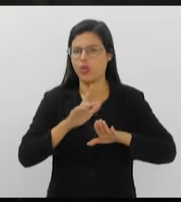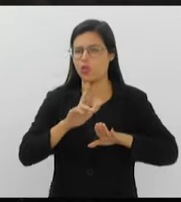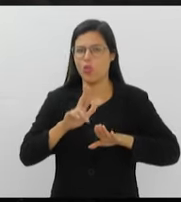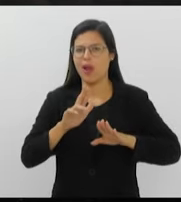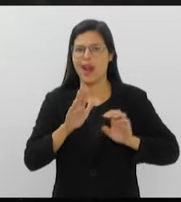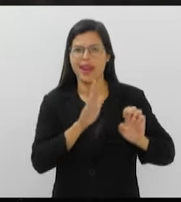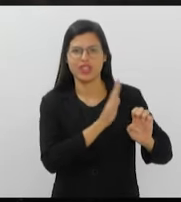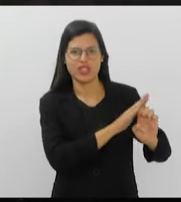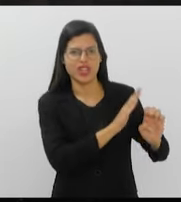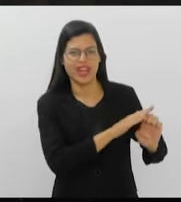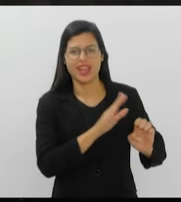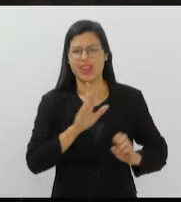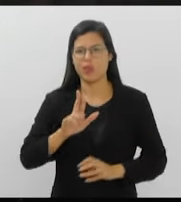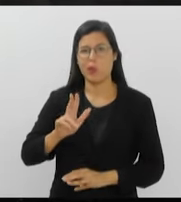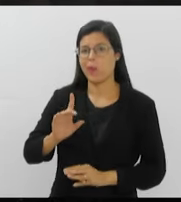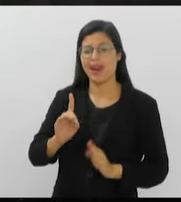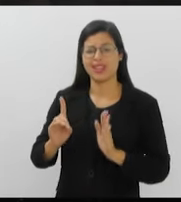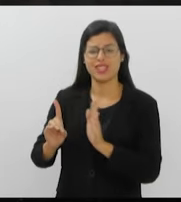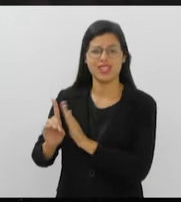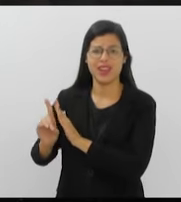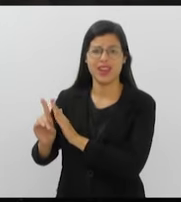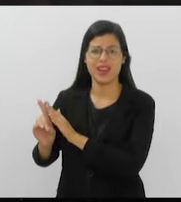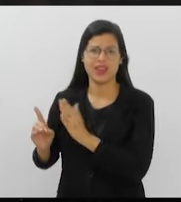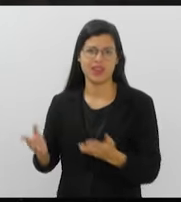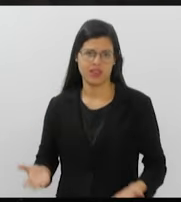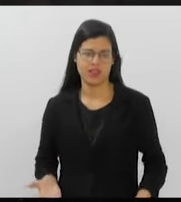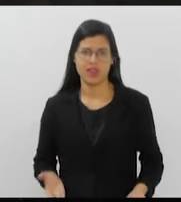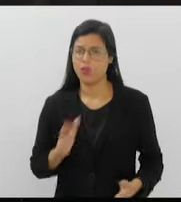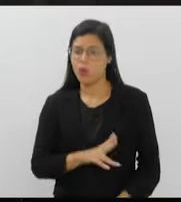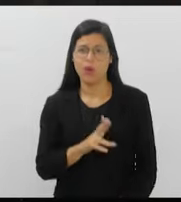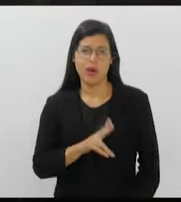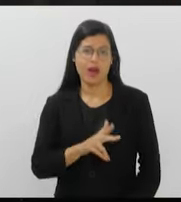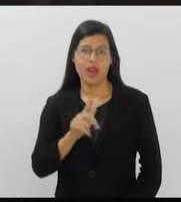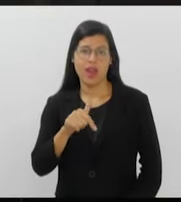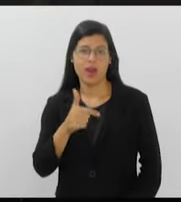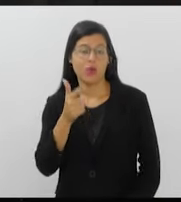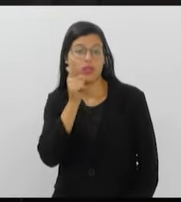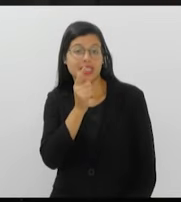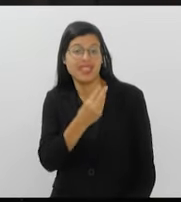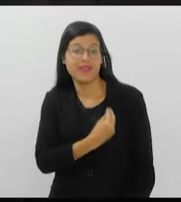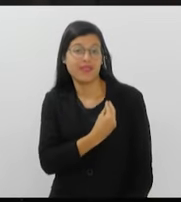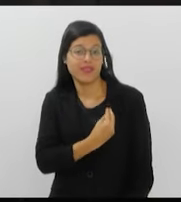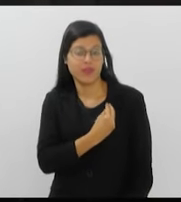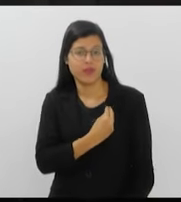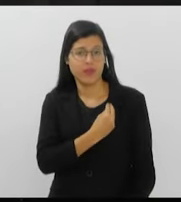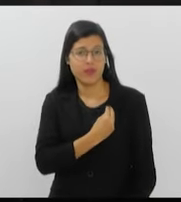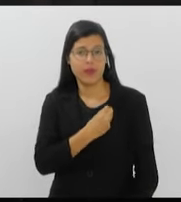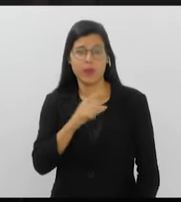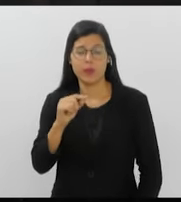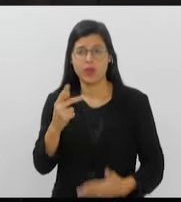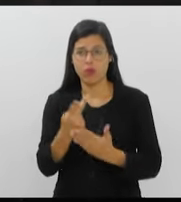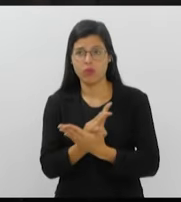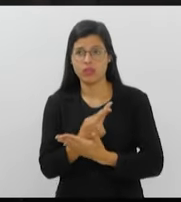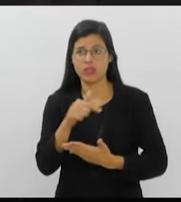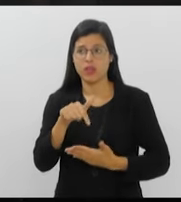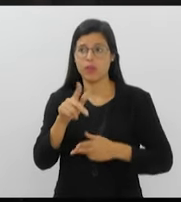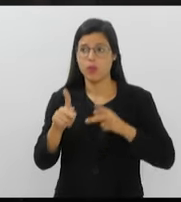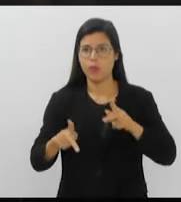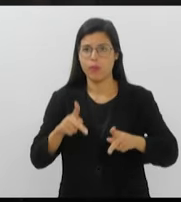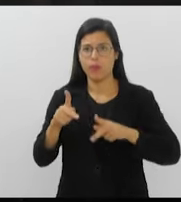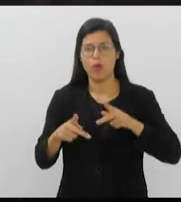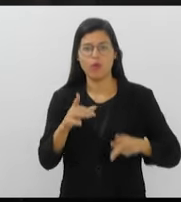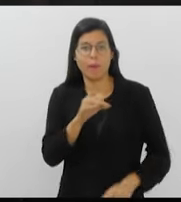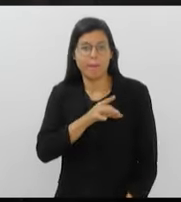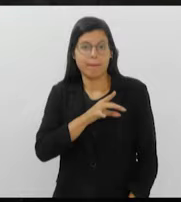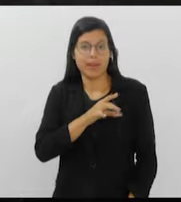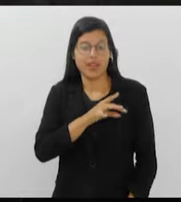é direita. Não é isso não, gente. É sobrevivência. O que está acontecendo, a população está amedrontada. A